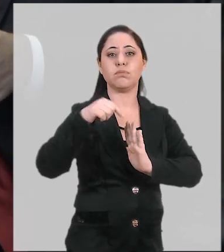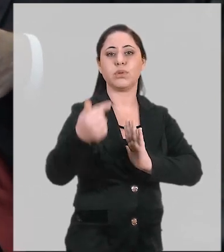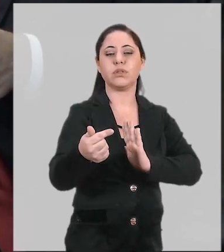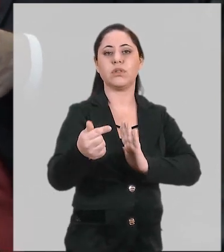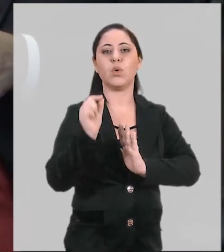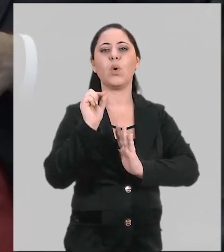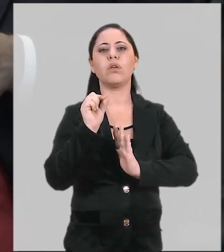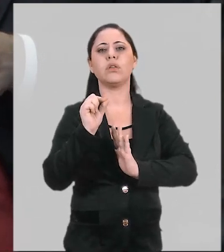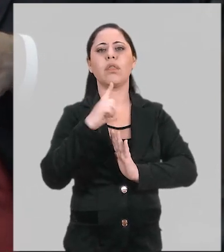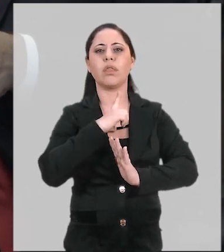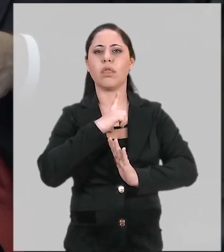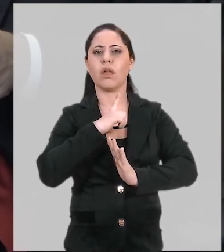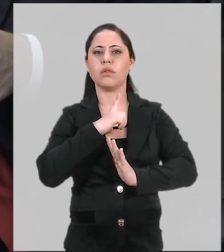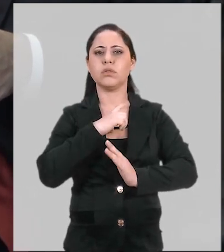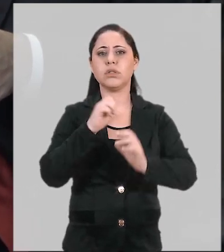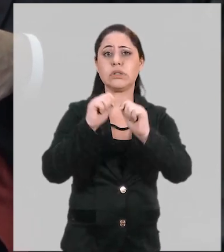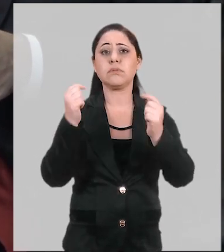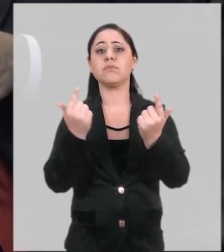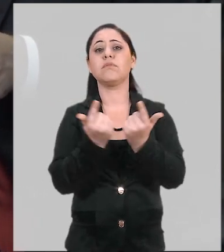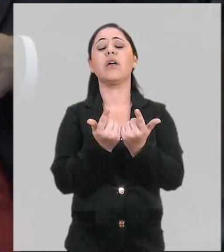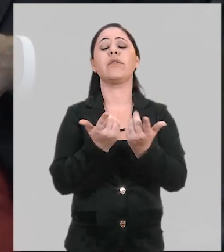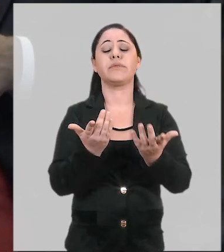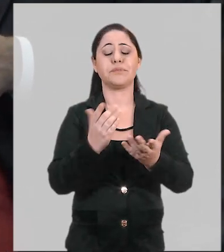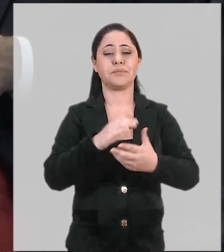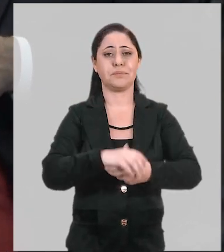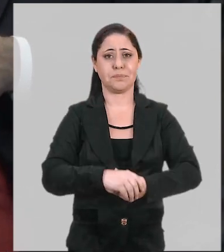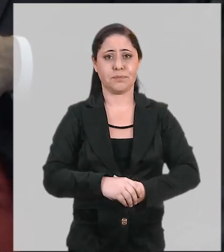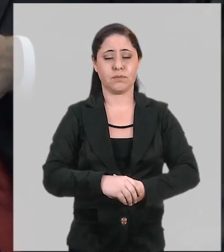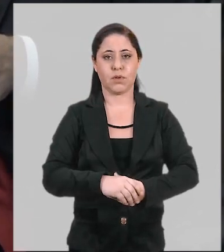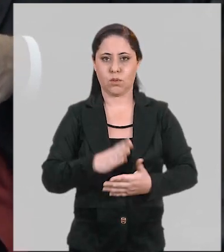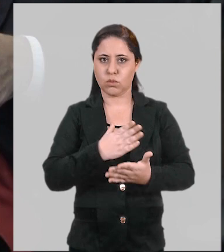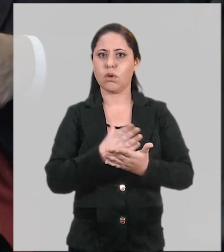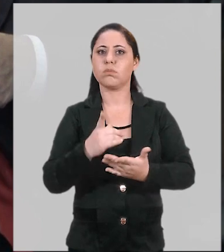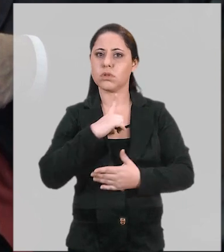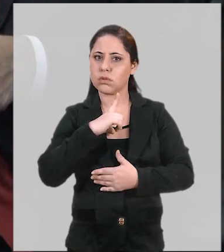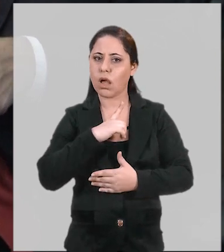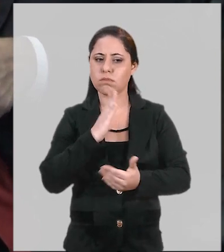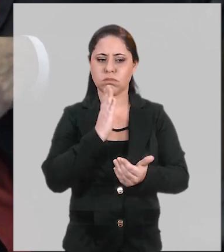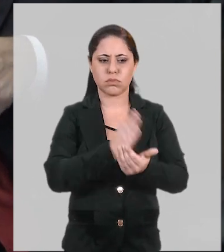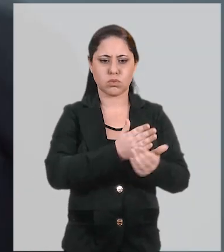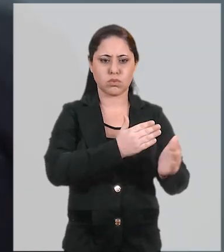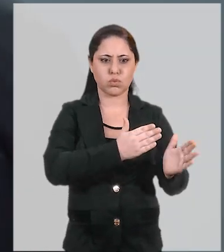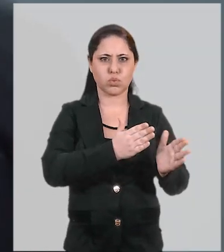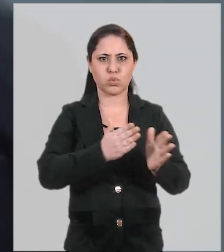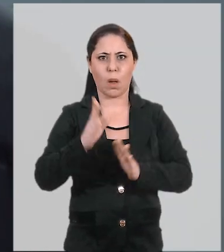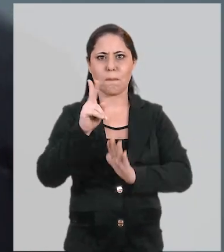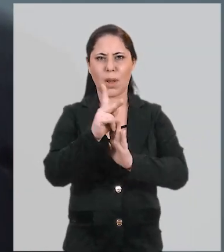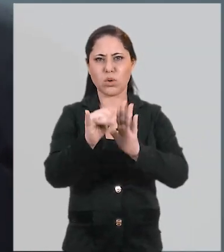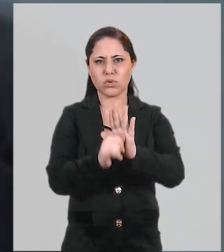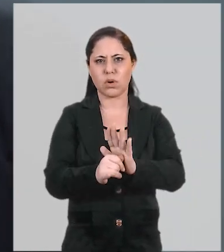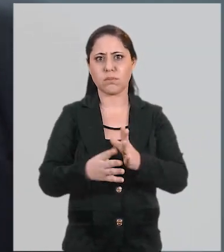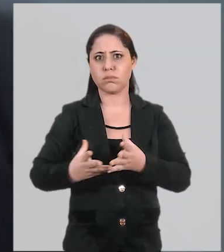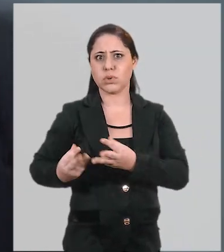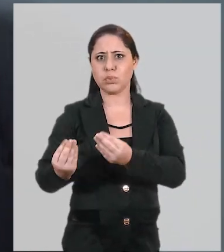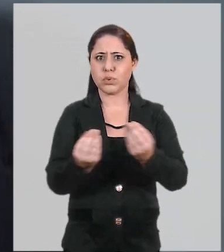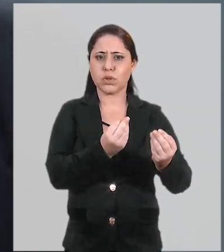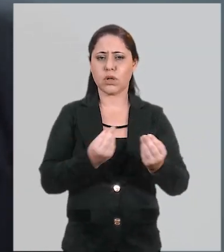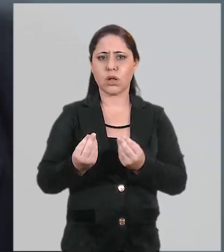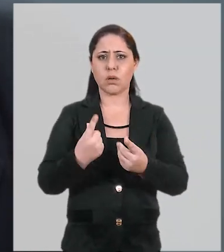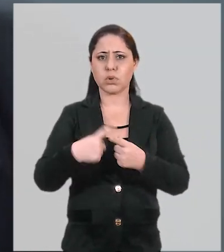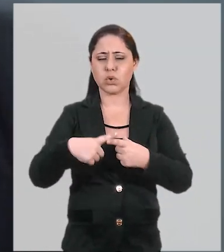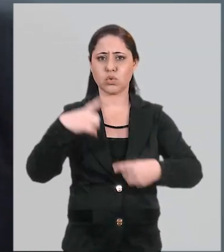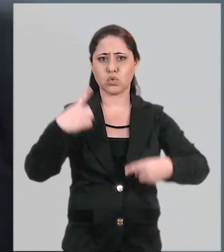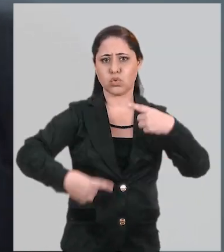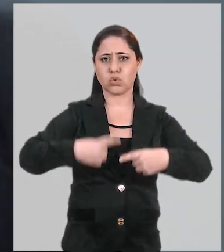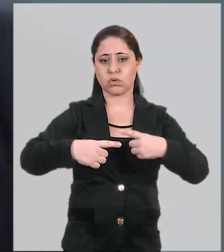pode trazer para a gente na Assembleia Legislativa. Bem, nesse início nós tínhamos uma demanda muito grande, porque exatamente